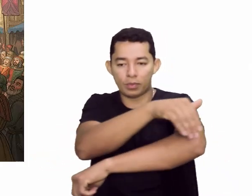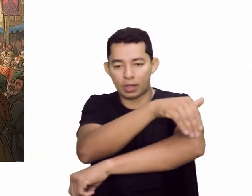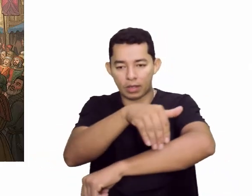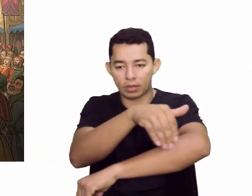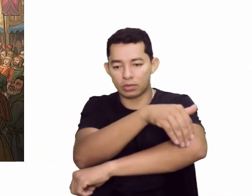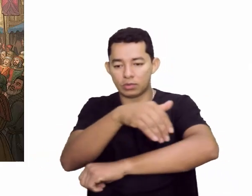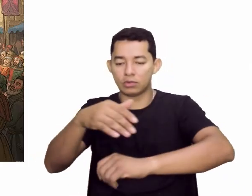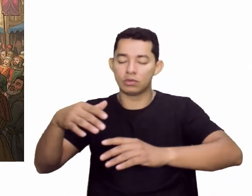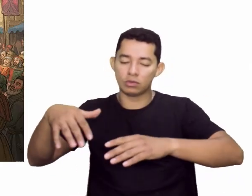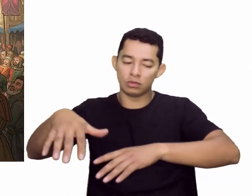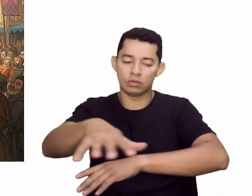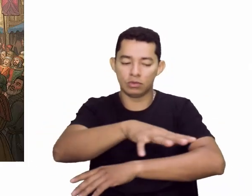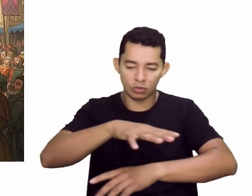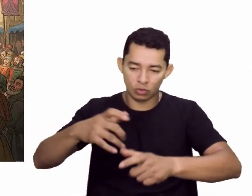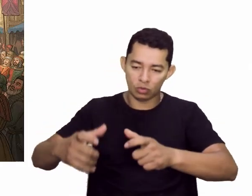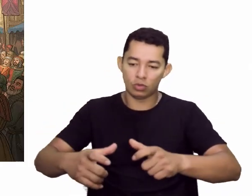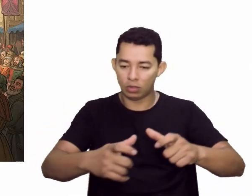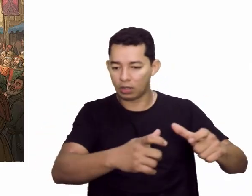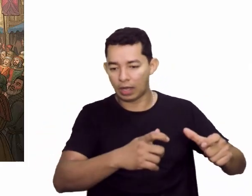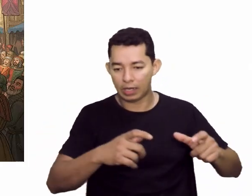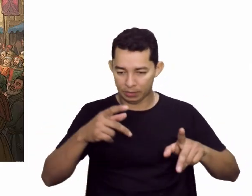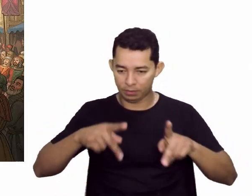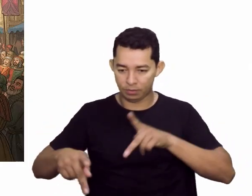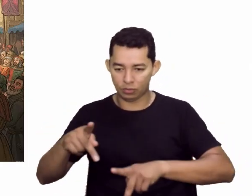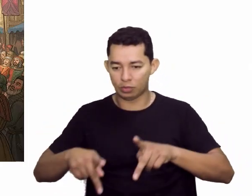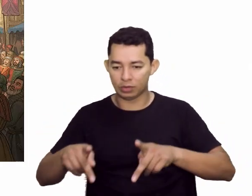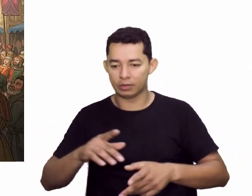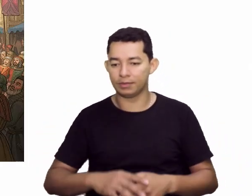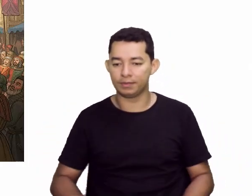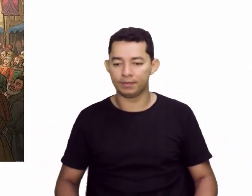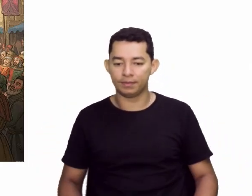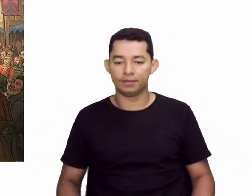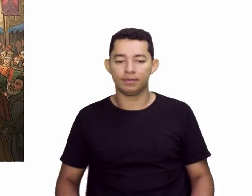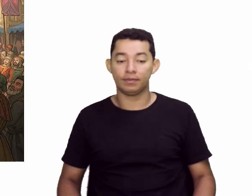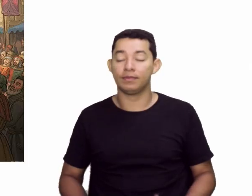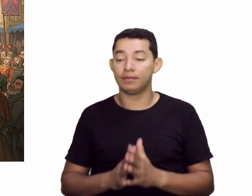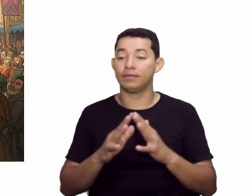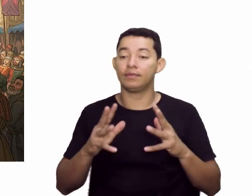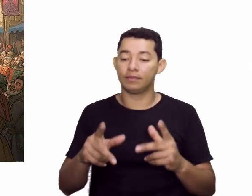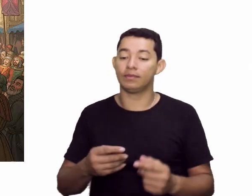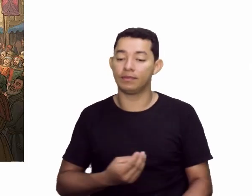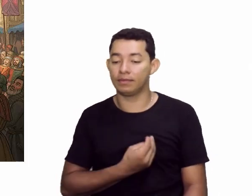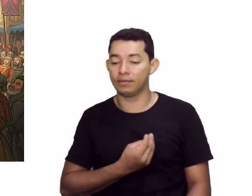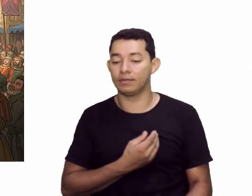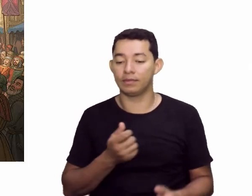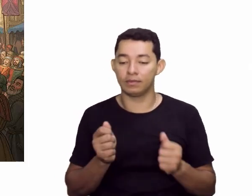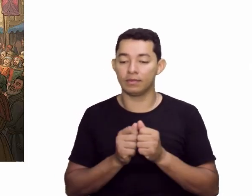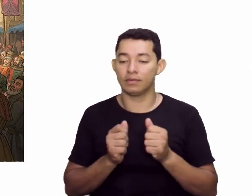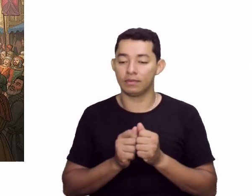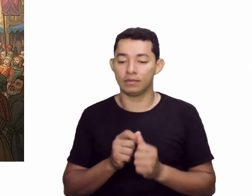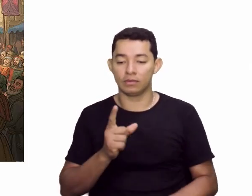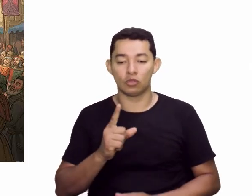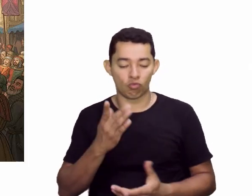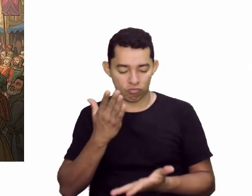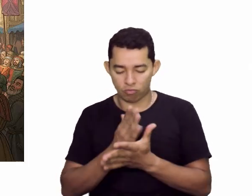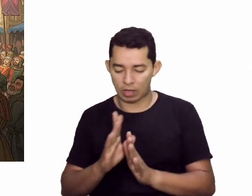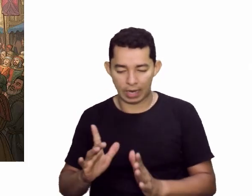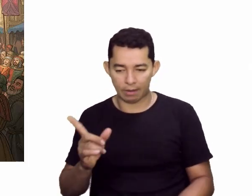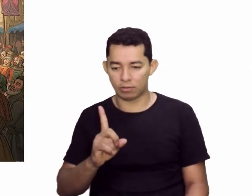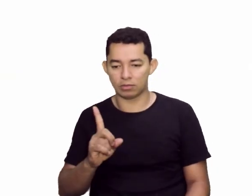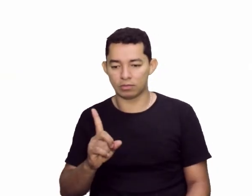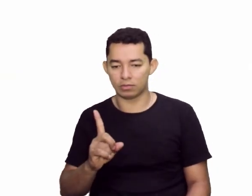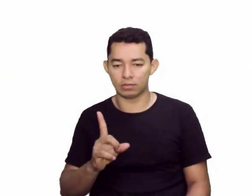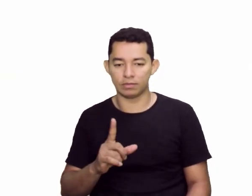às ruas e os parques, tá? Então, tudo vai convivendo junto, um não acaba com o outro não, tá?